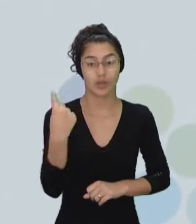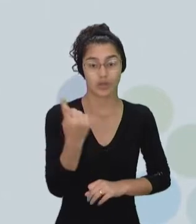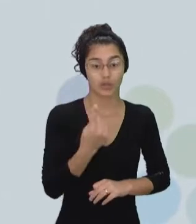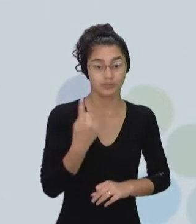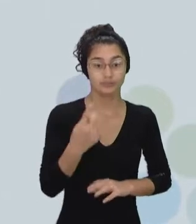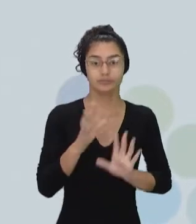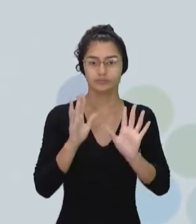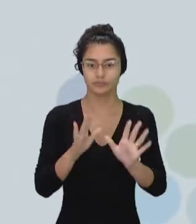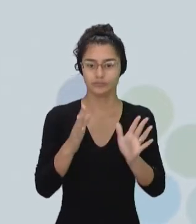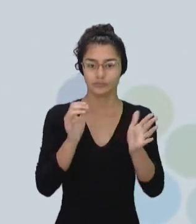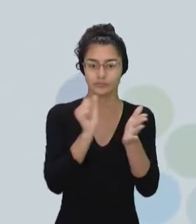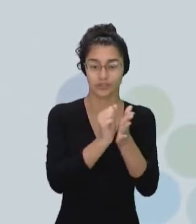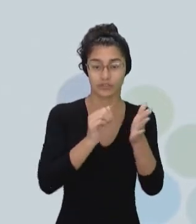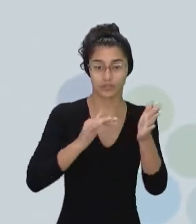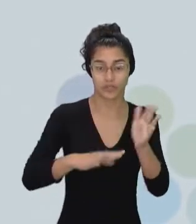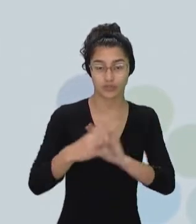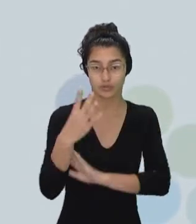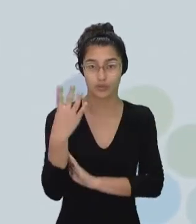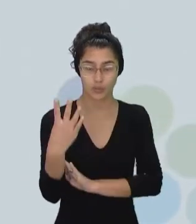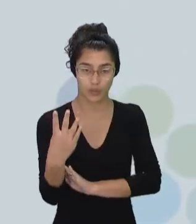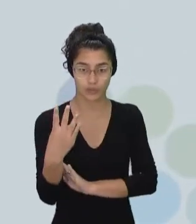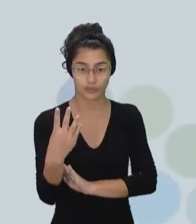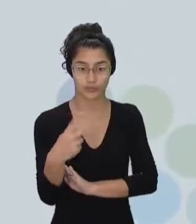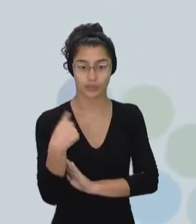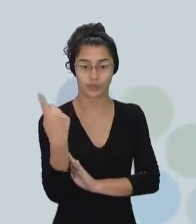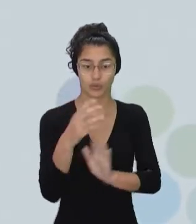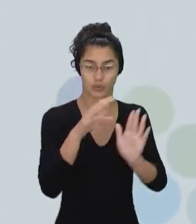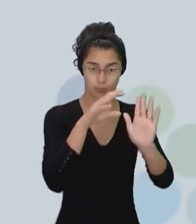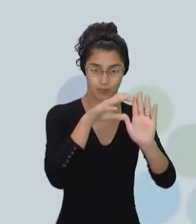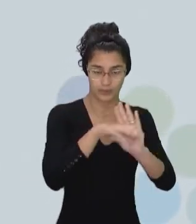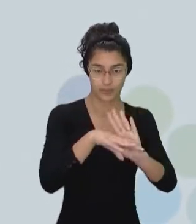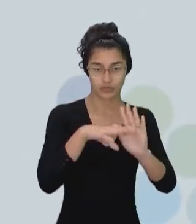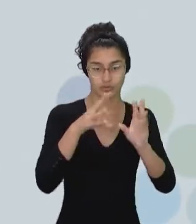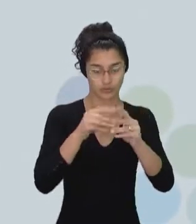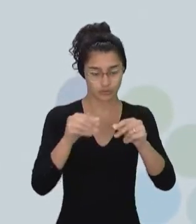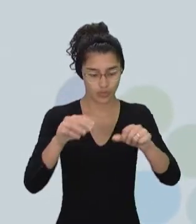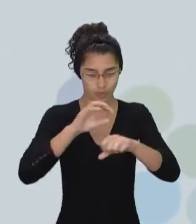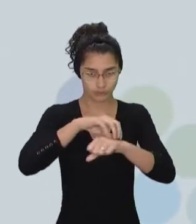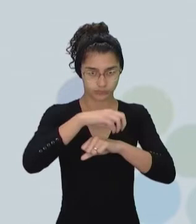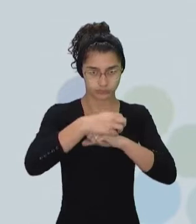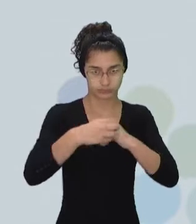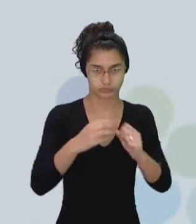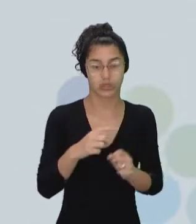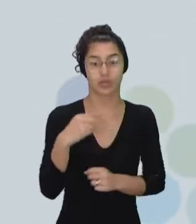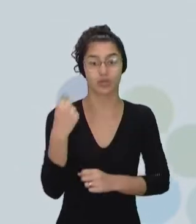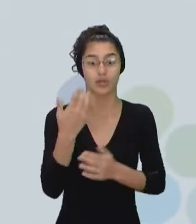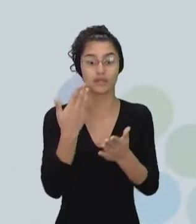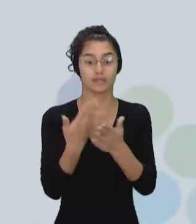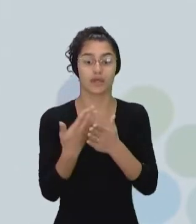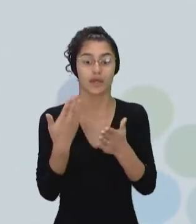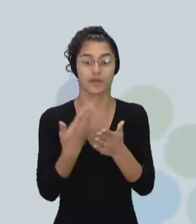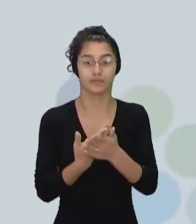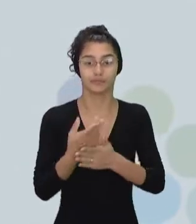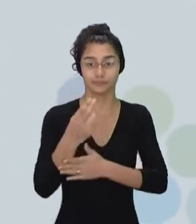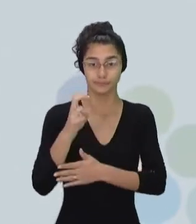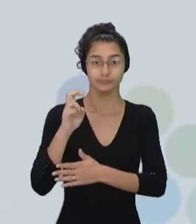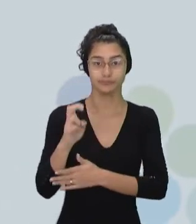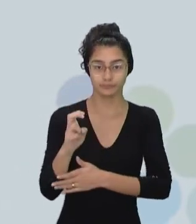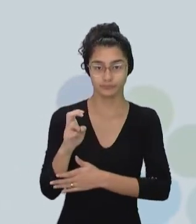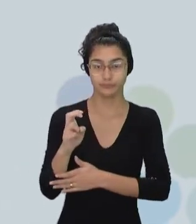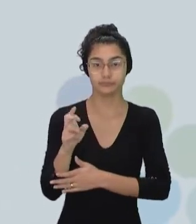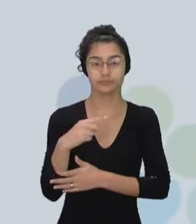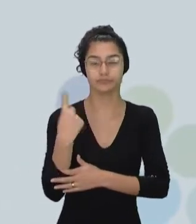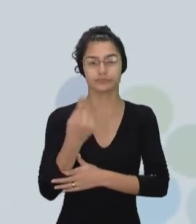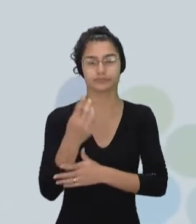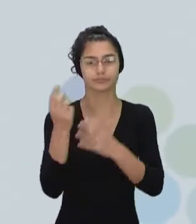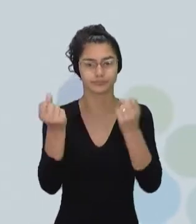está, olha só, na atividade 4 do nosso componente do solo à célula. Estamos na aula 5 e hoje a